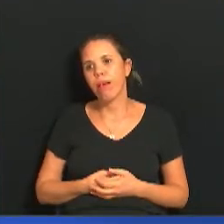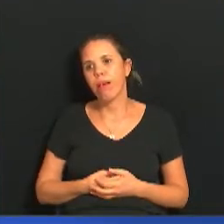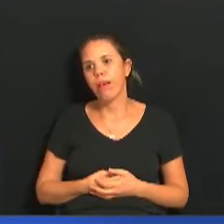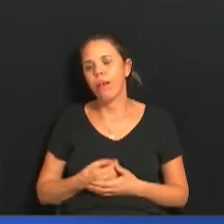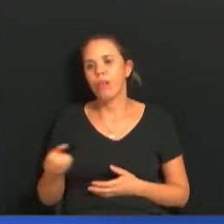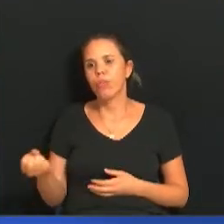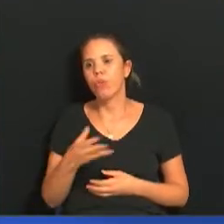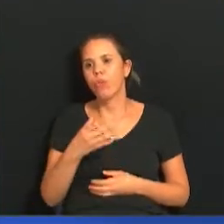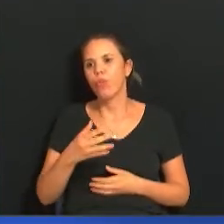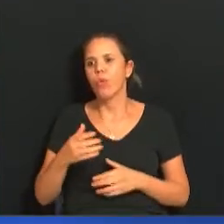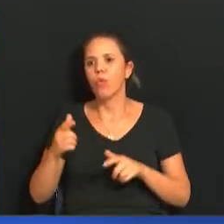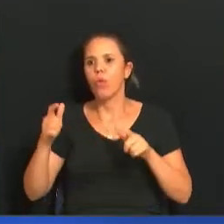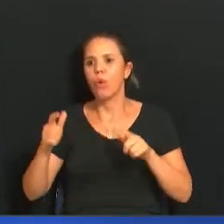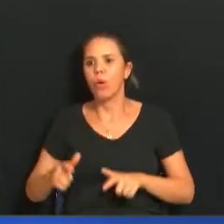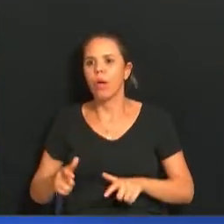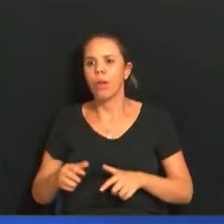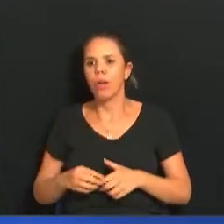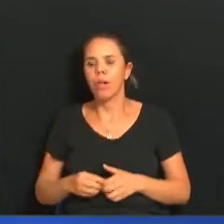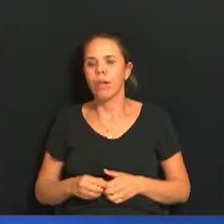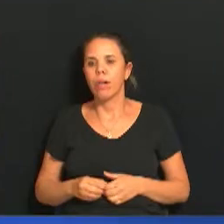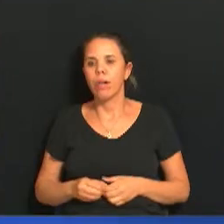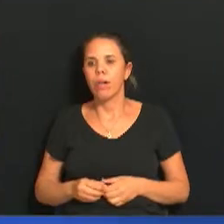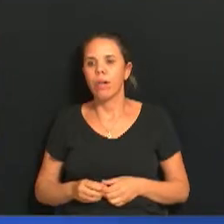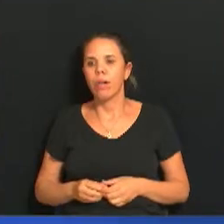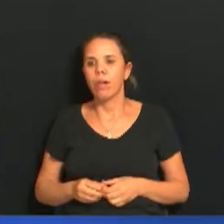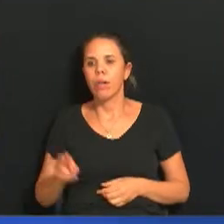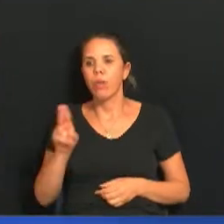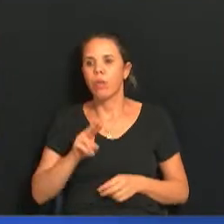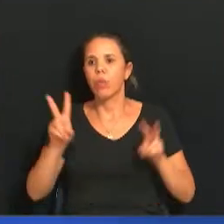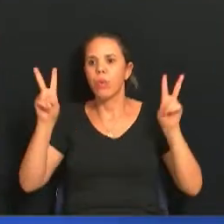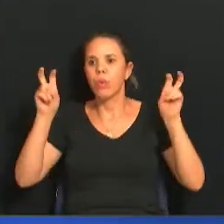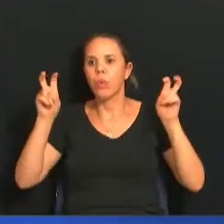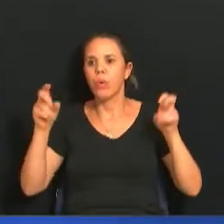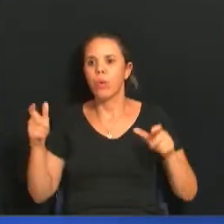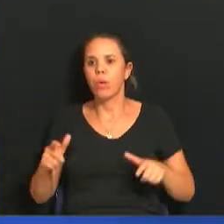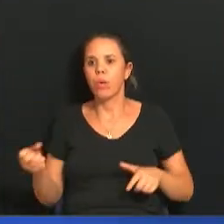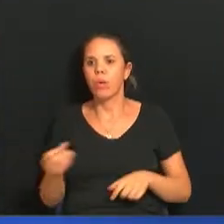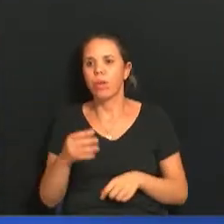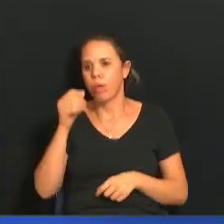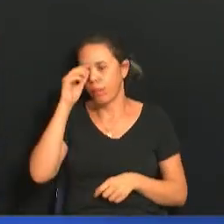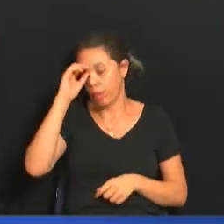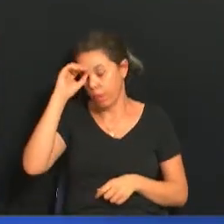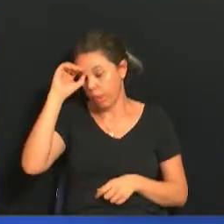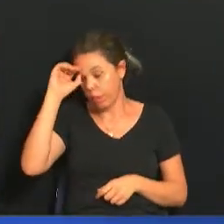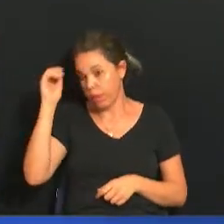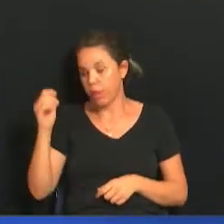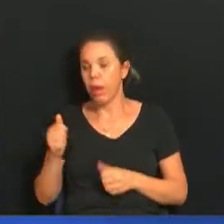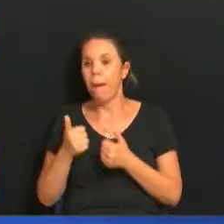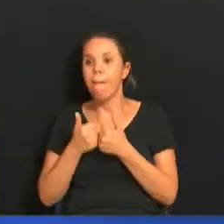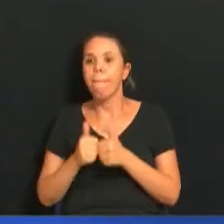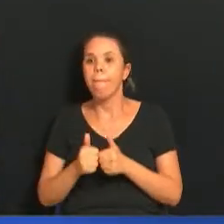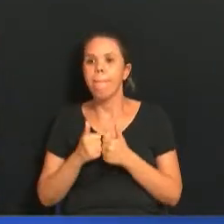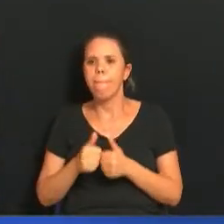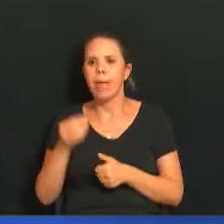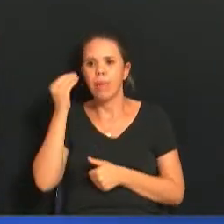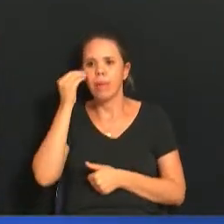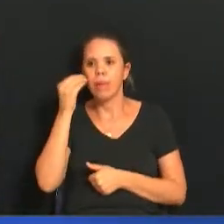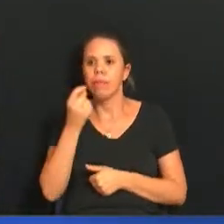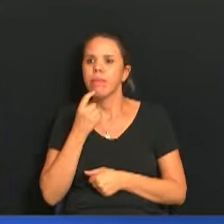local. Qual será o título deste novo local? Padaria de Teste de